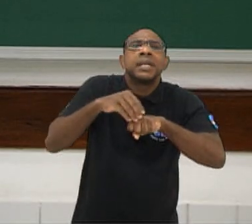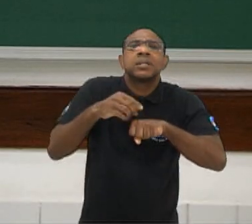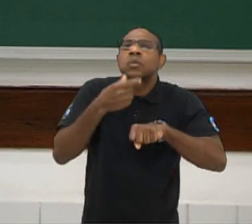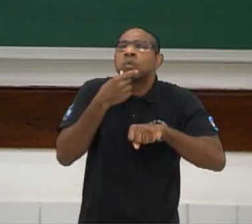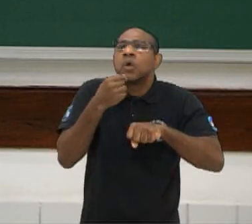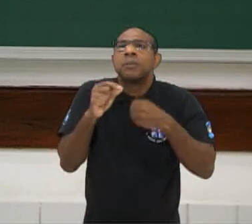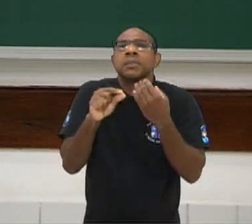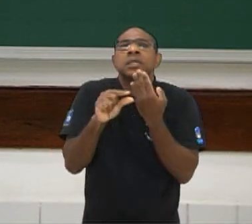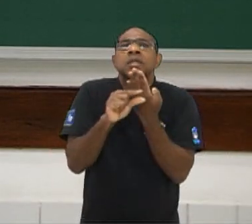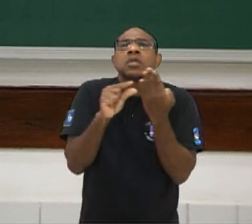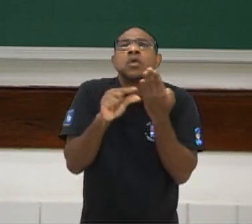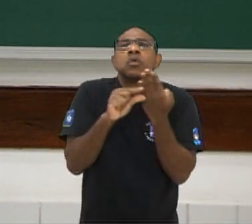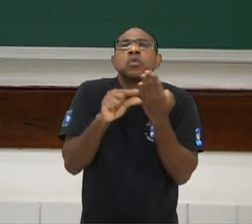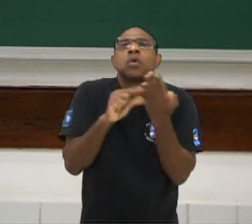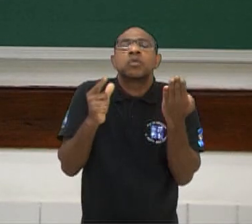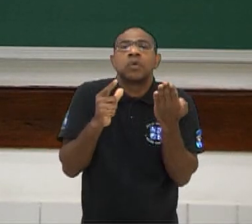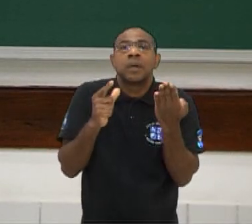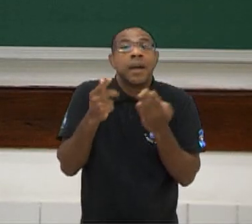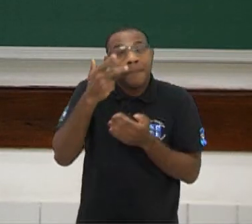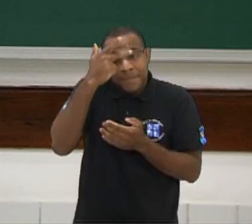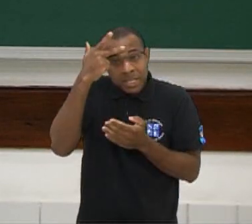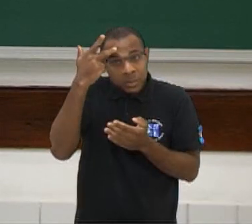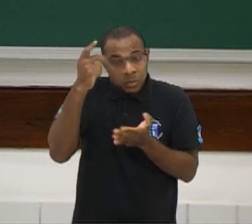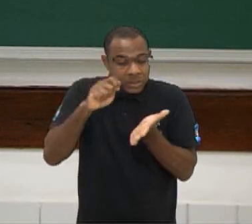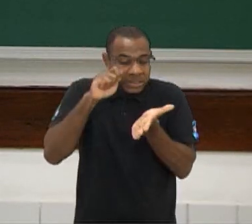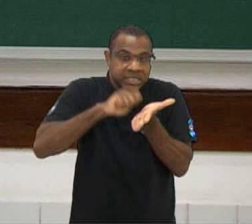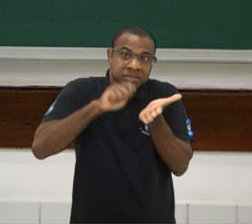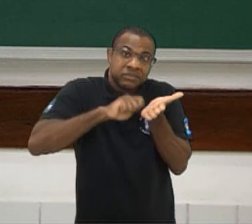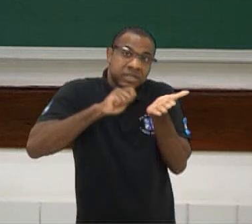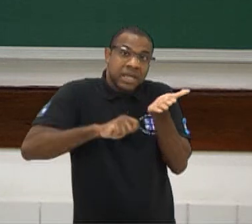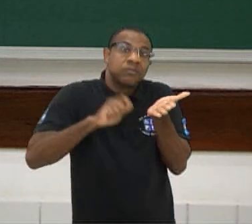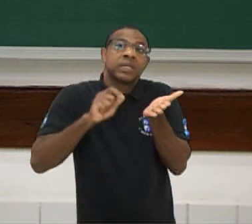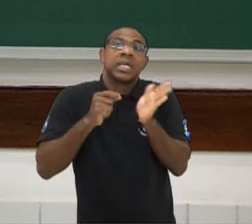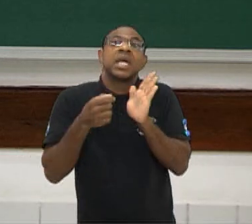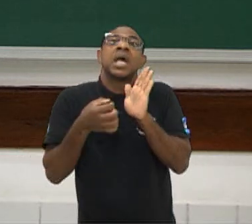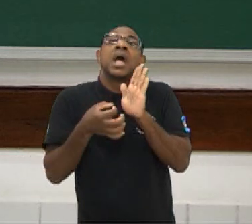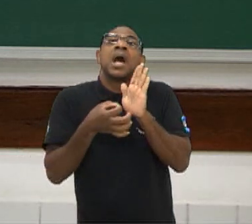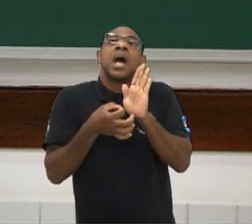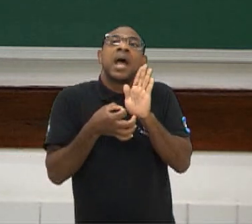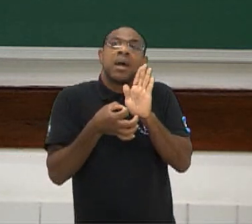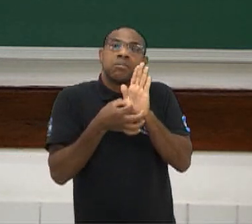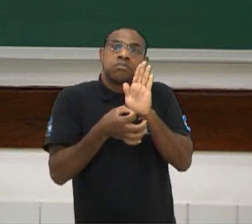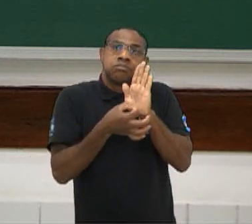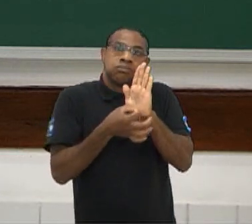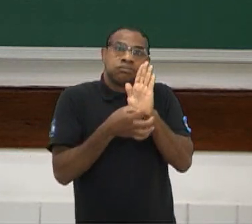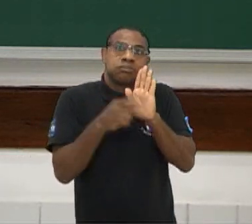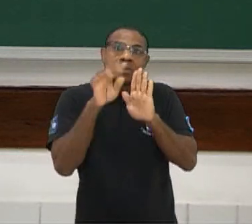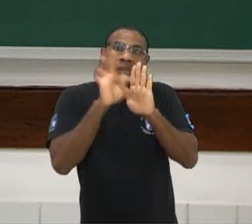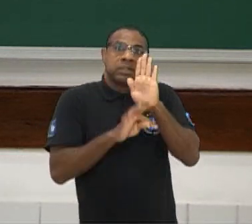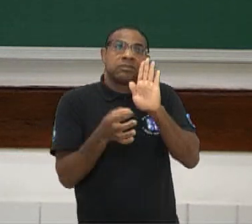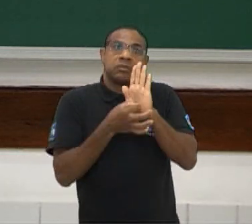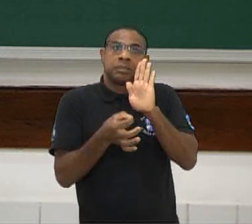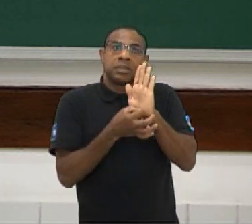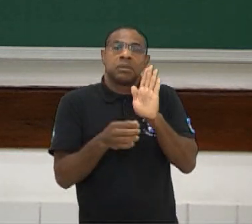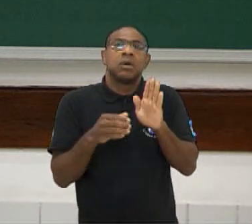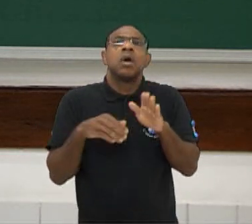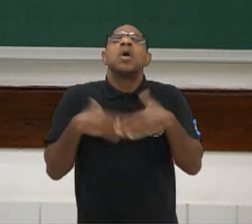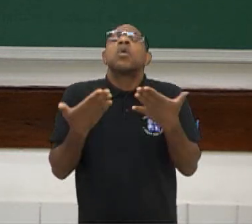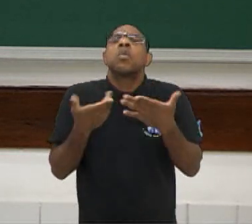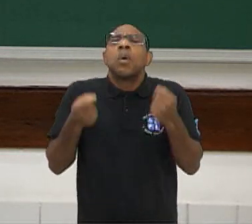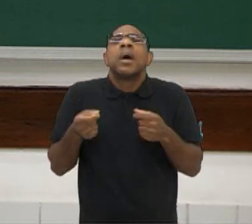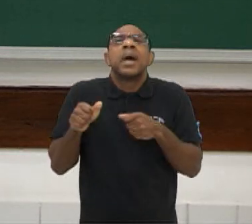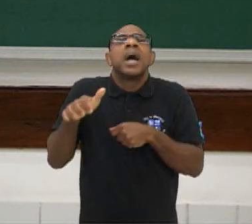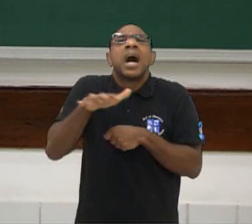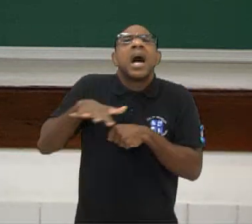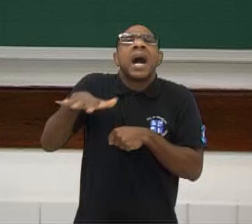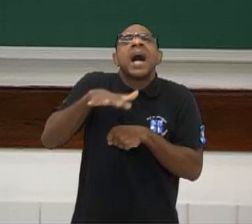de conhecimento, pessoas que escrevem o artigo de opinião. E essa? Qual será que é a área? Vou dar um